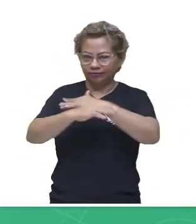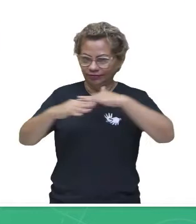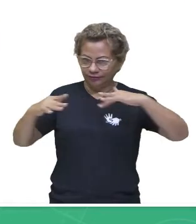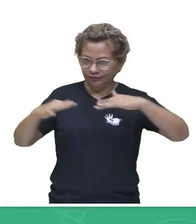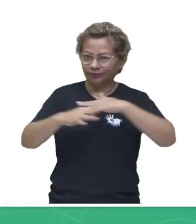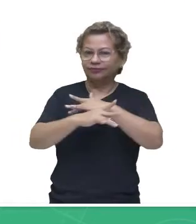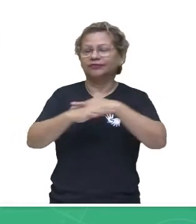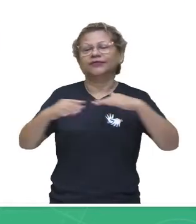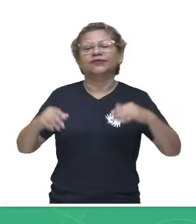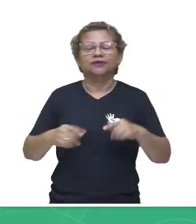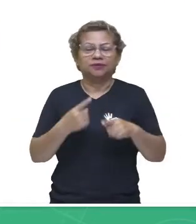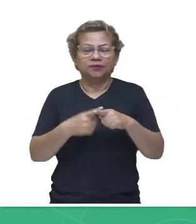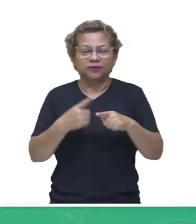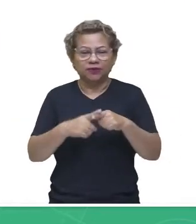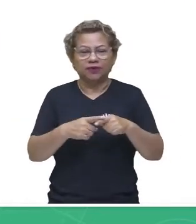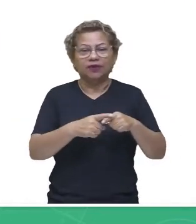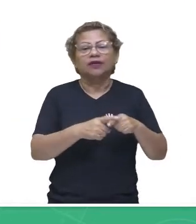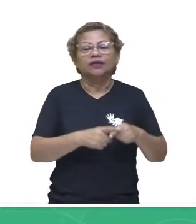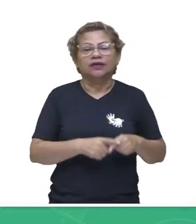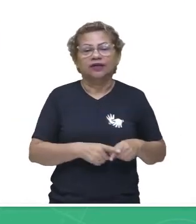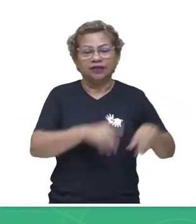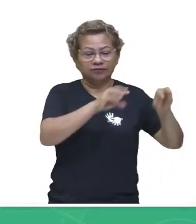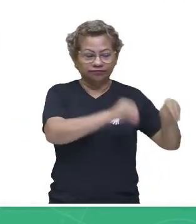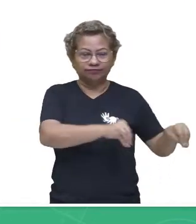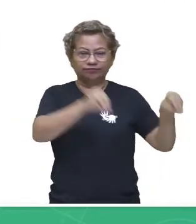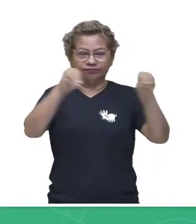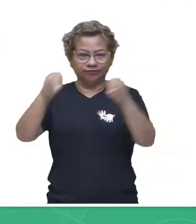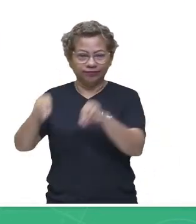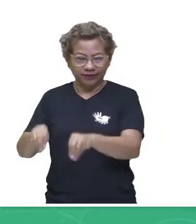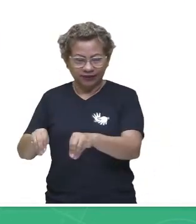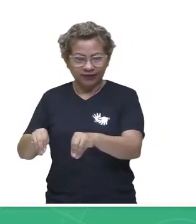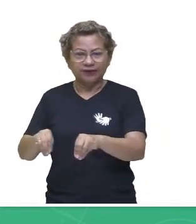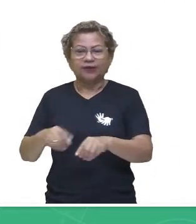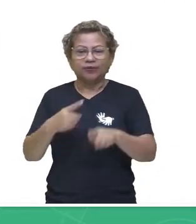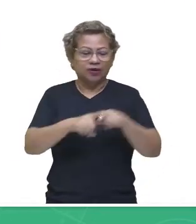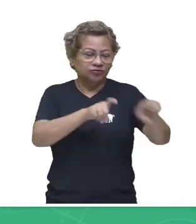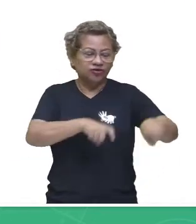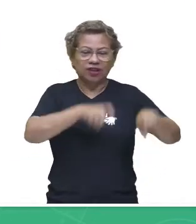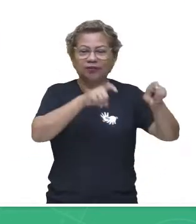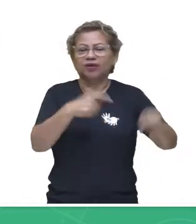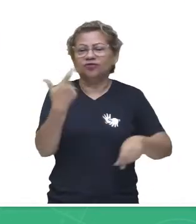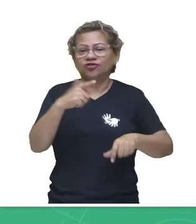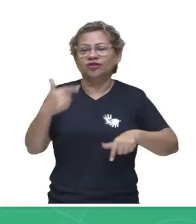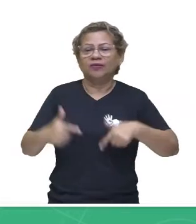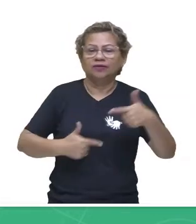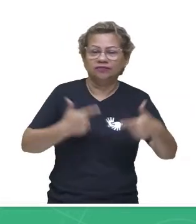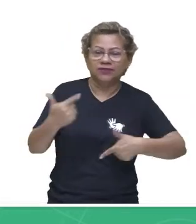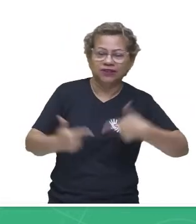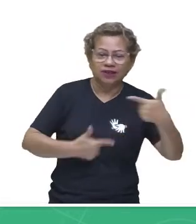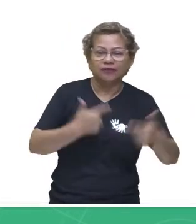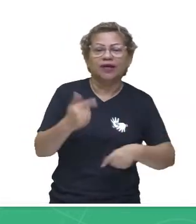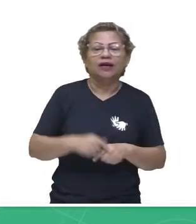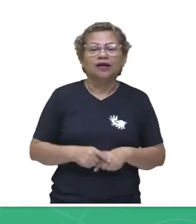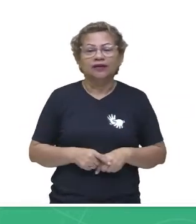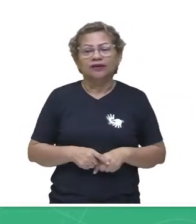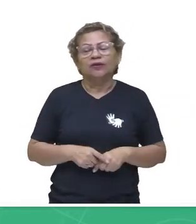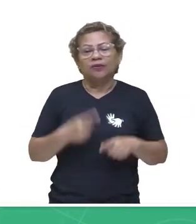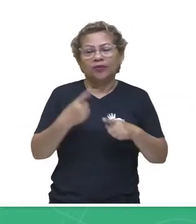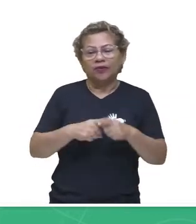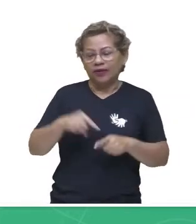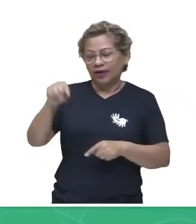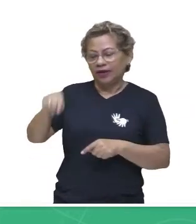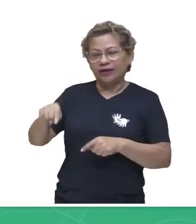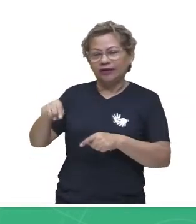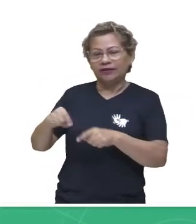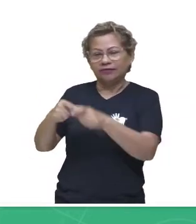saíram do seu lugar em direção às cidades, né? Começou a faltar trabalho no campo, as cidades começaram a desenvolver cada vez